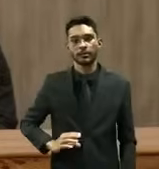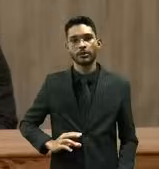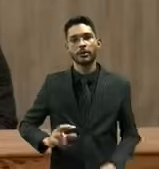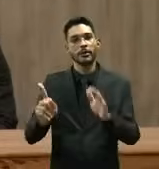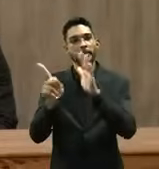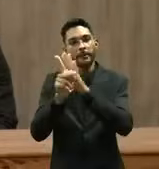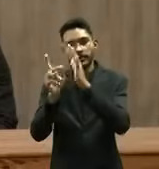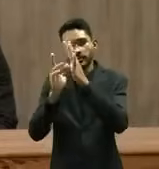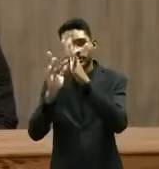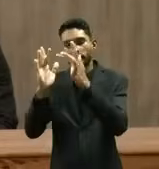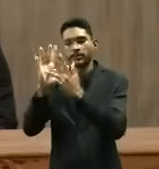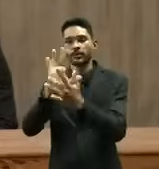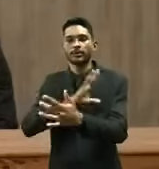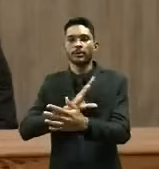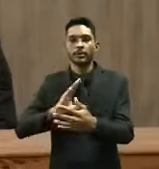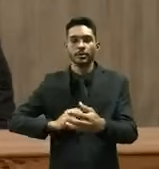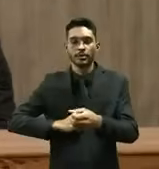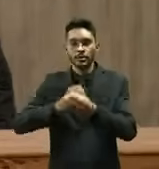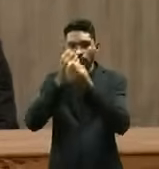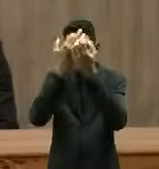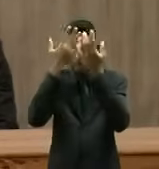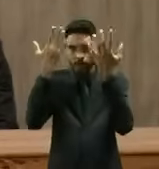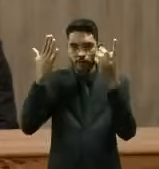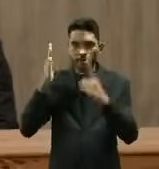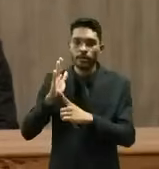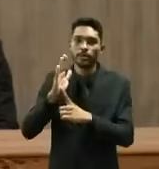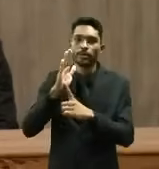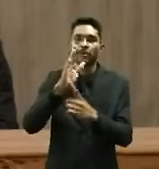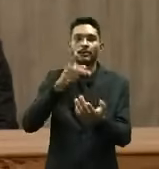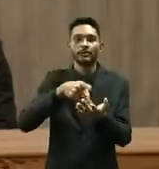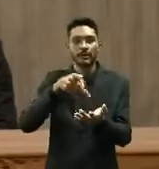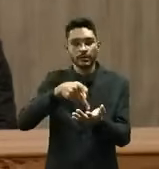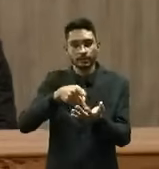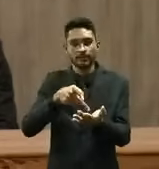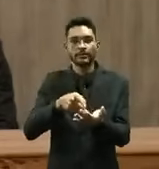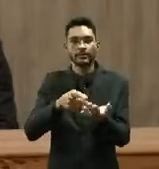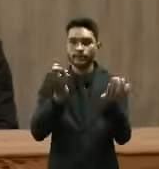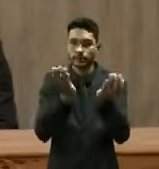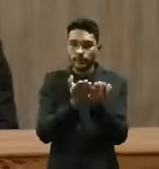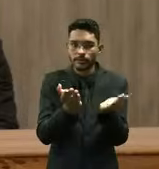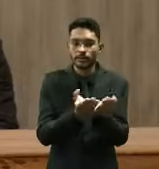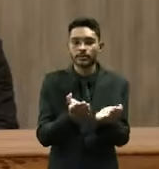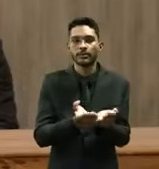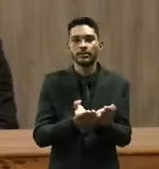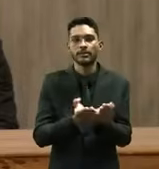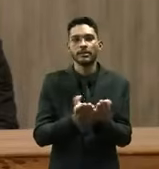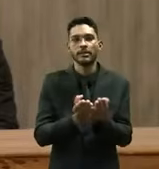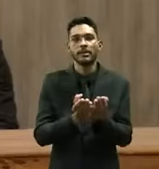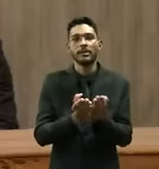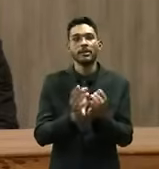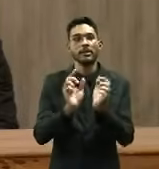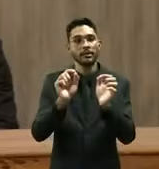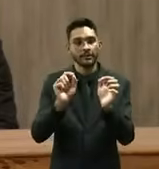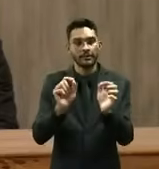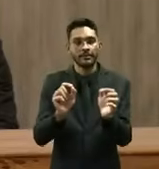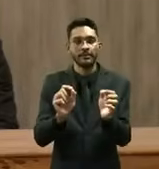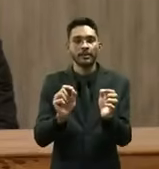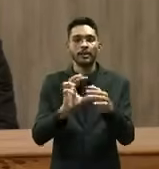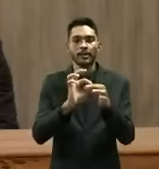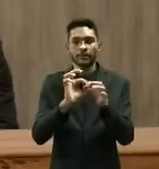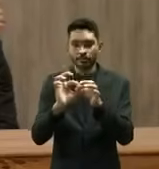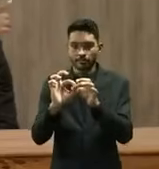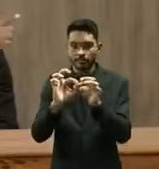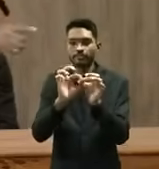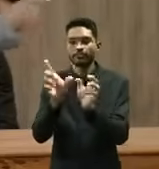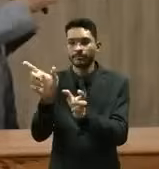claro que a maior prova de um verdadeiro cristianismo é o quê é a unidade eu coloquei aí